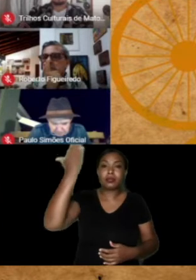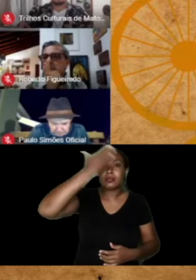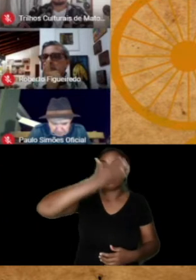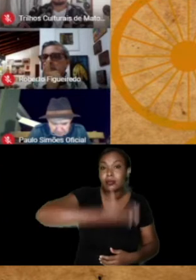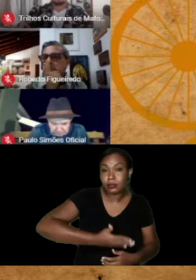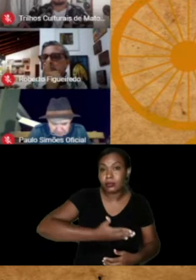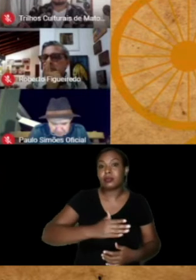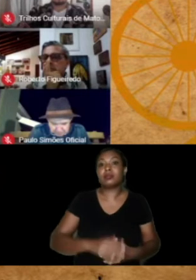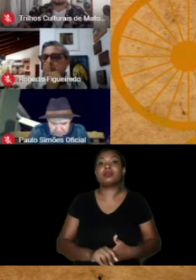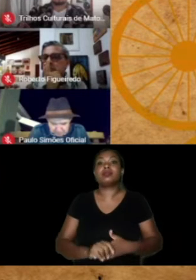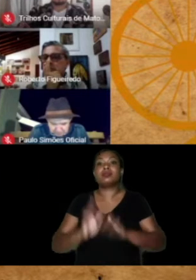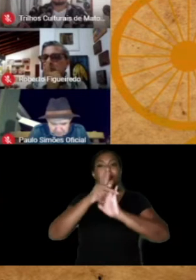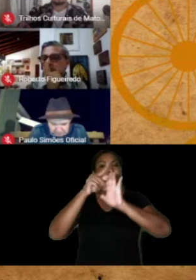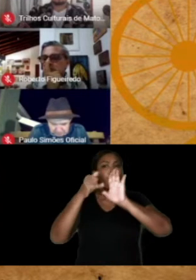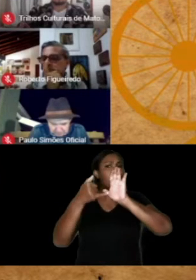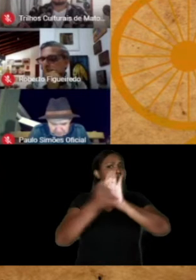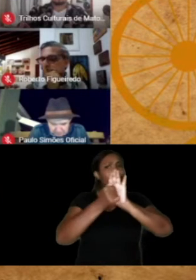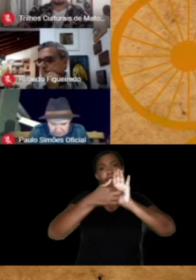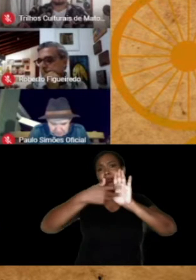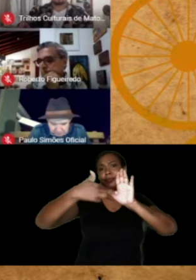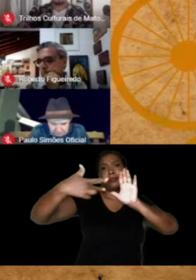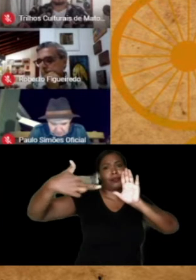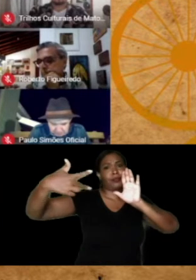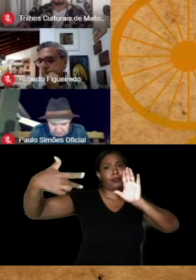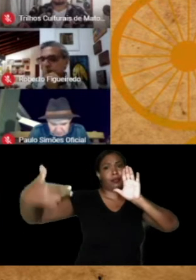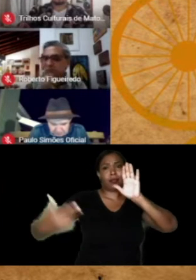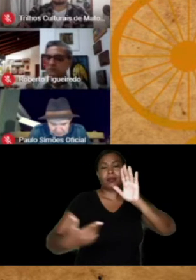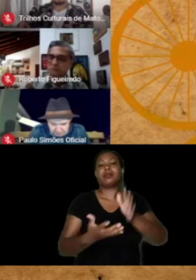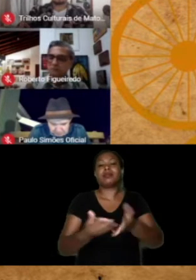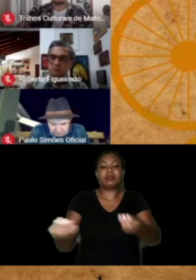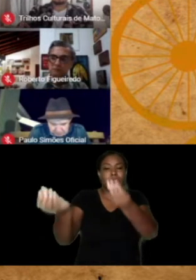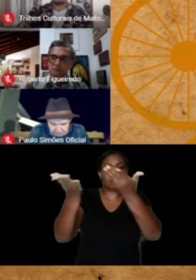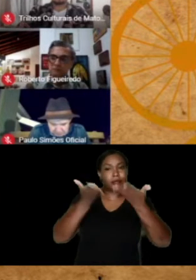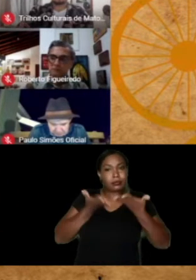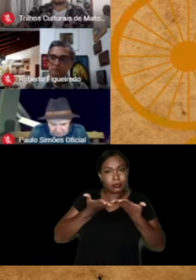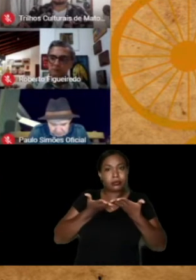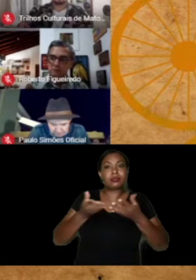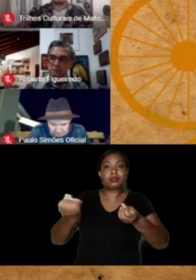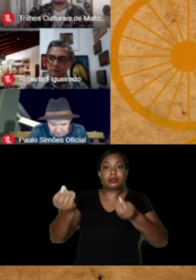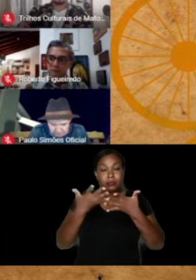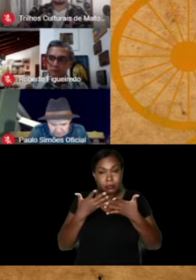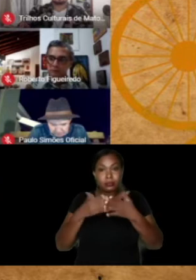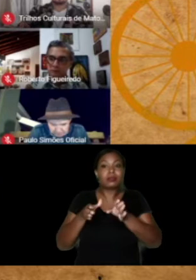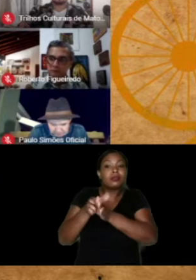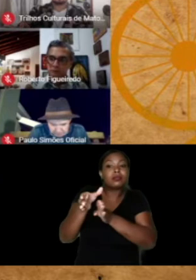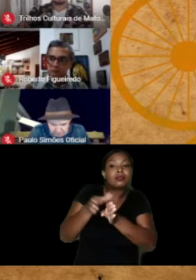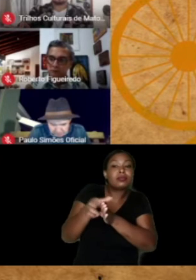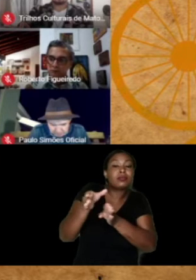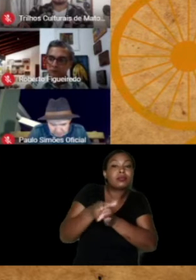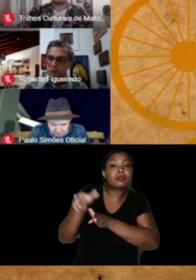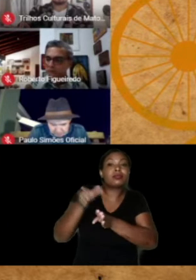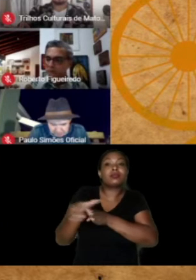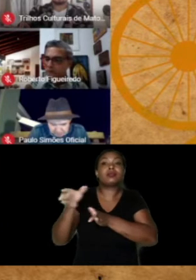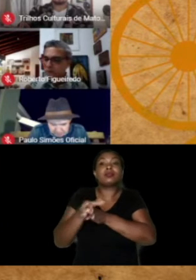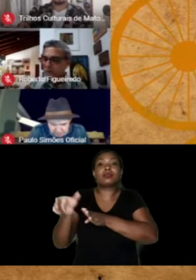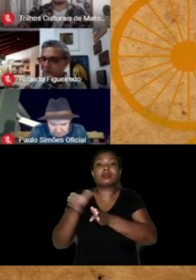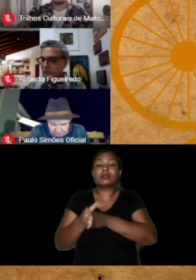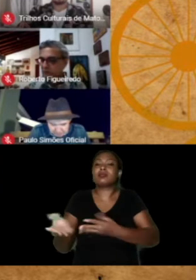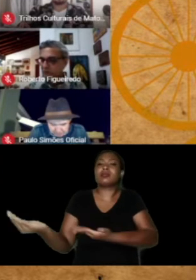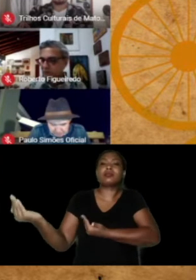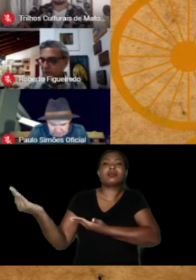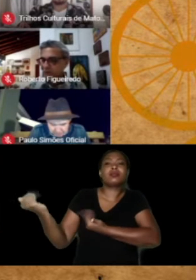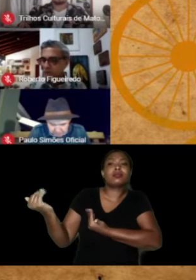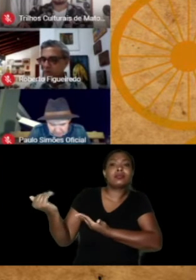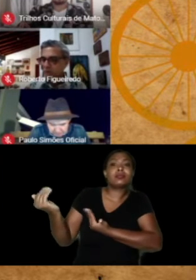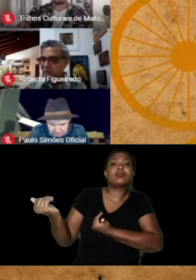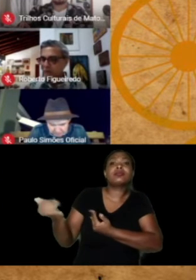de projetos que a gente tem recebido, a gente tem orientado, de muitos jovens querendo